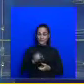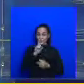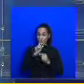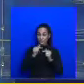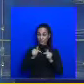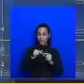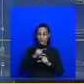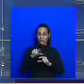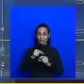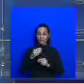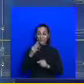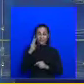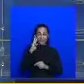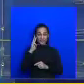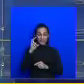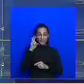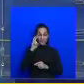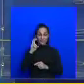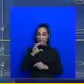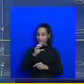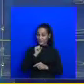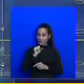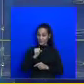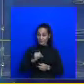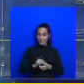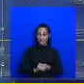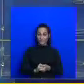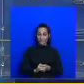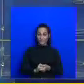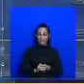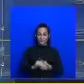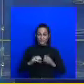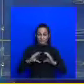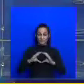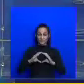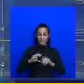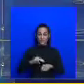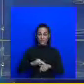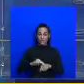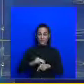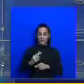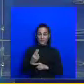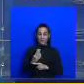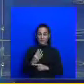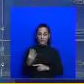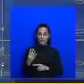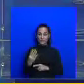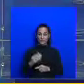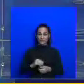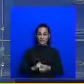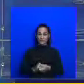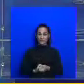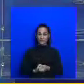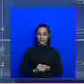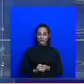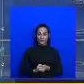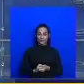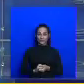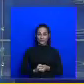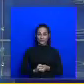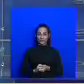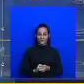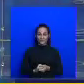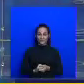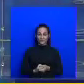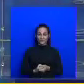Dia de sorte com sorteios às terças, quintas e sábados. Bola marrom 24. Marrom número